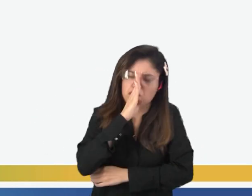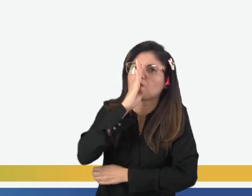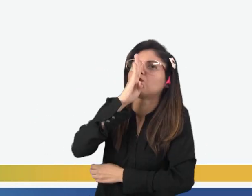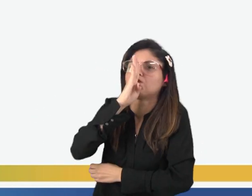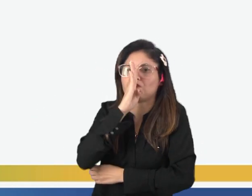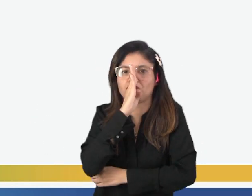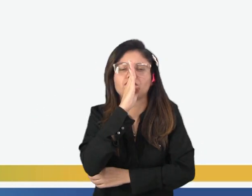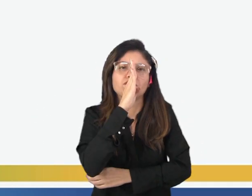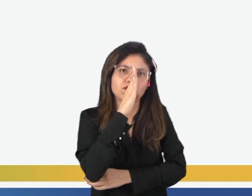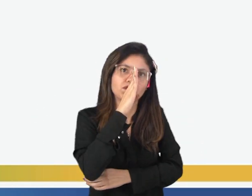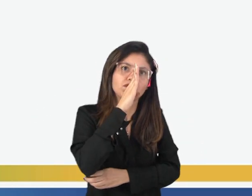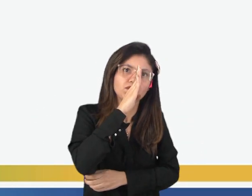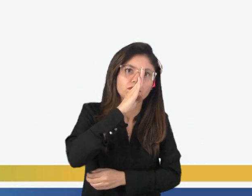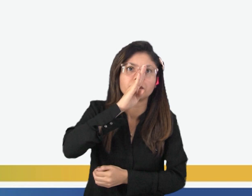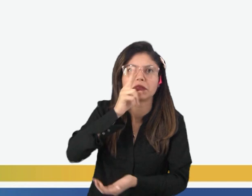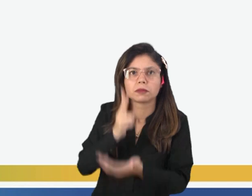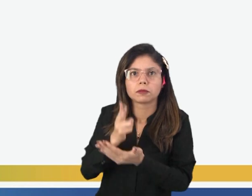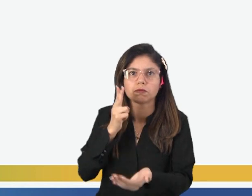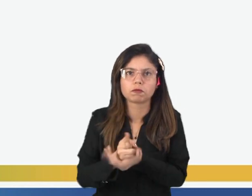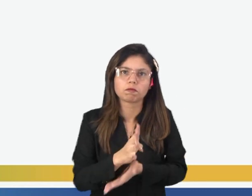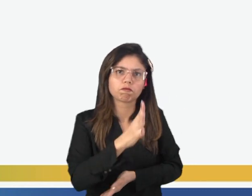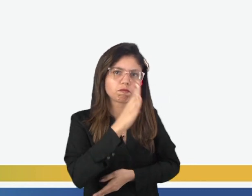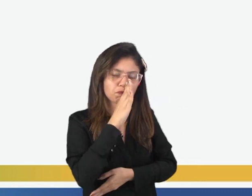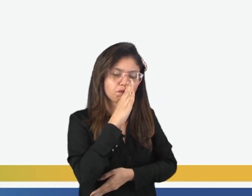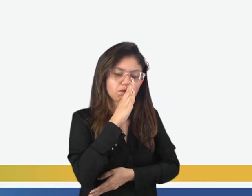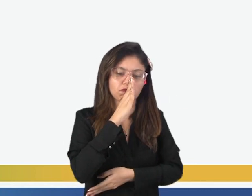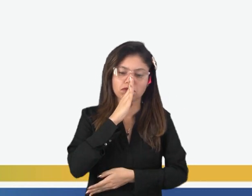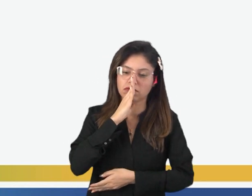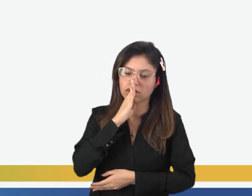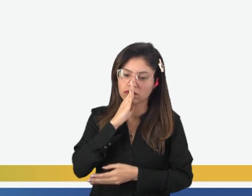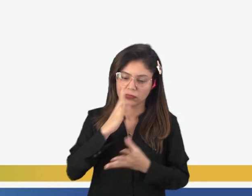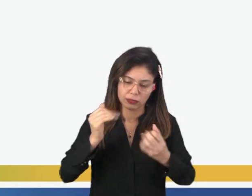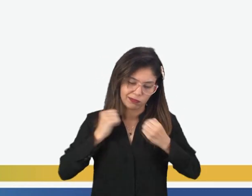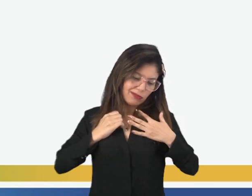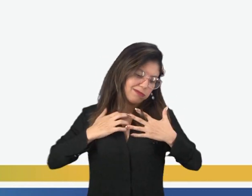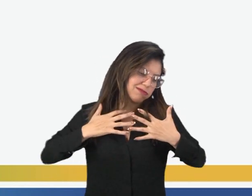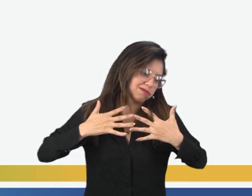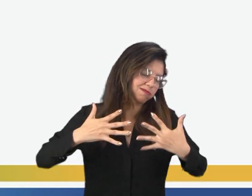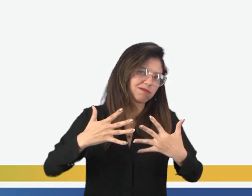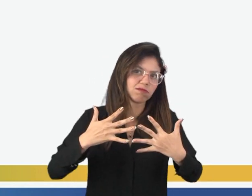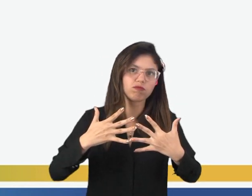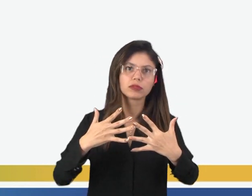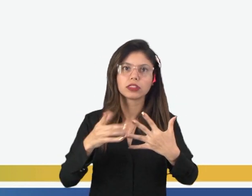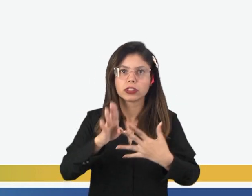Boas aulas para você, bons estudos, até a próxima e muito obrigada.